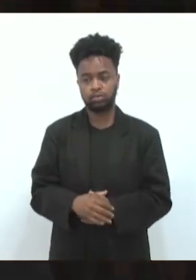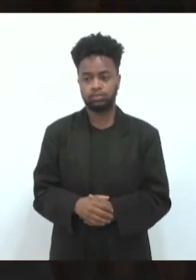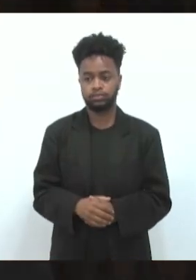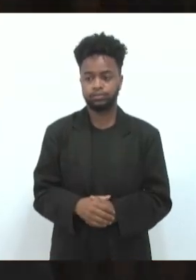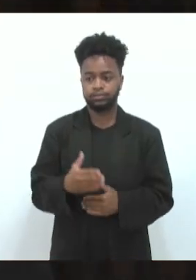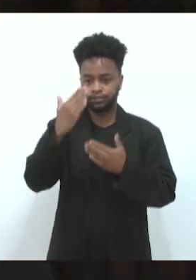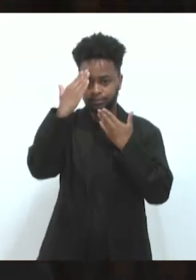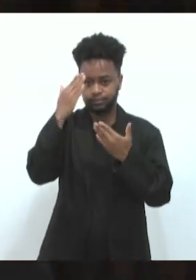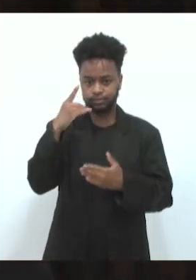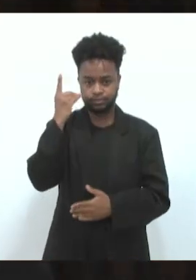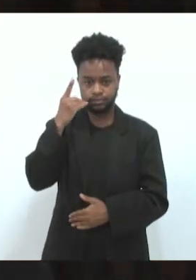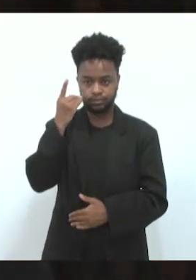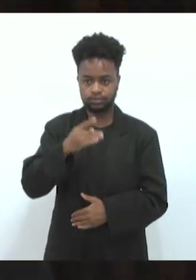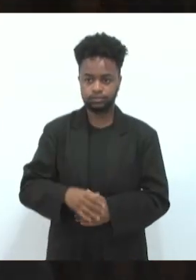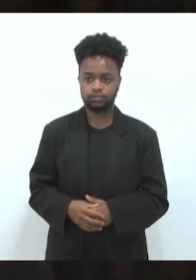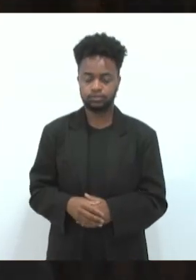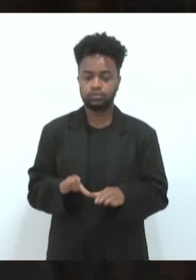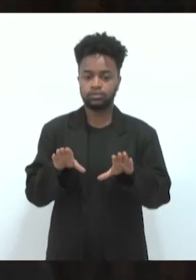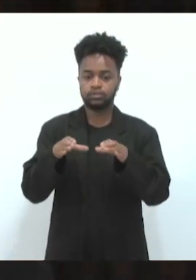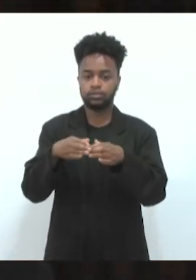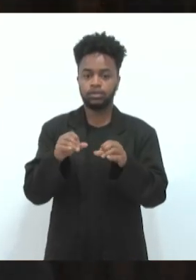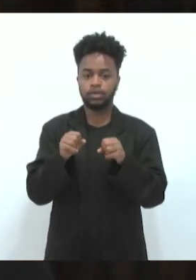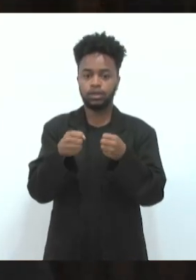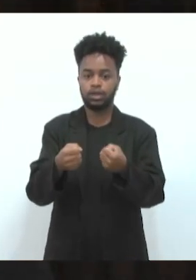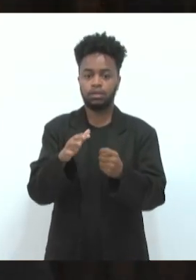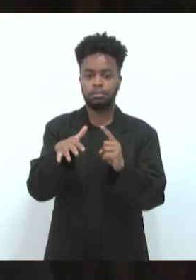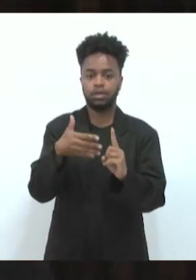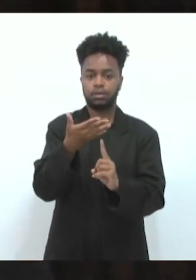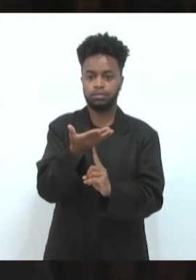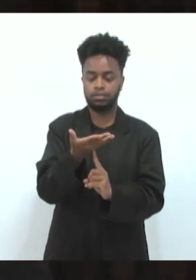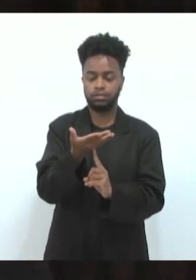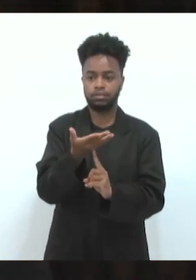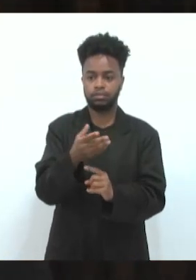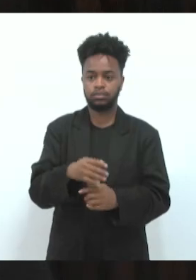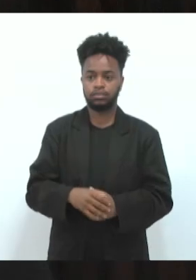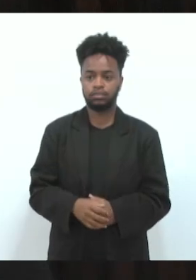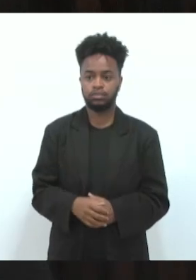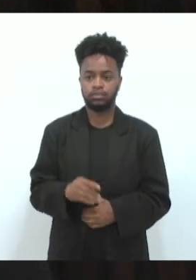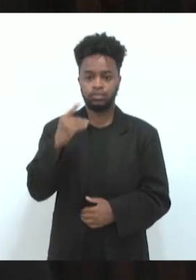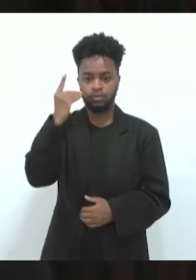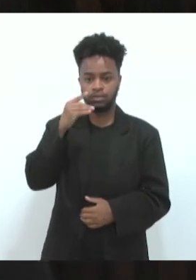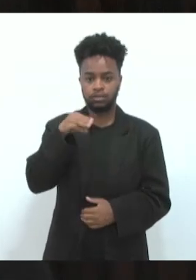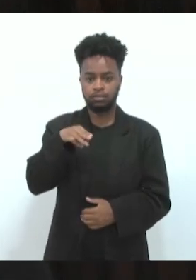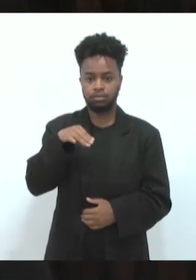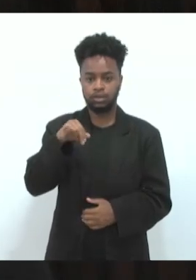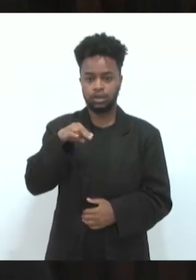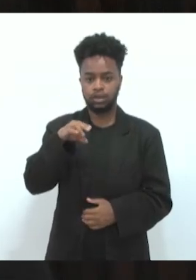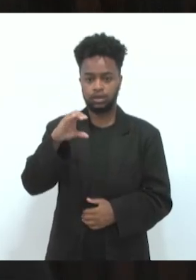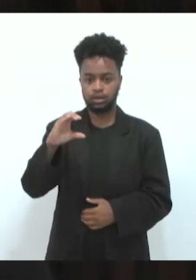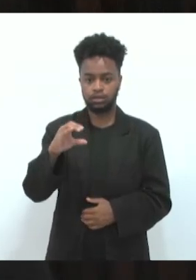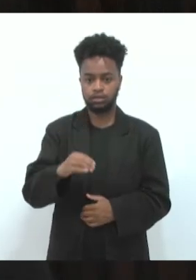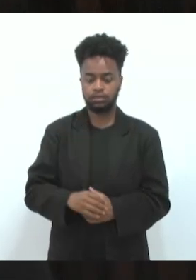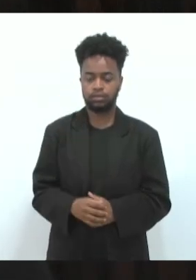Obrigada, deputado. Pela Comissão de Defesa do Meio Ambiente, deputado Carlos Mink.